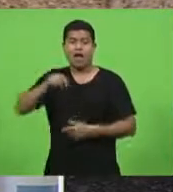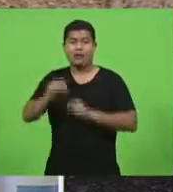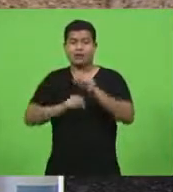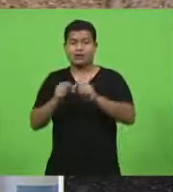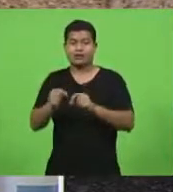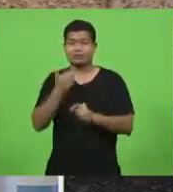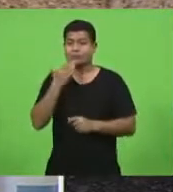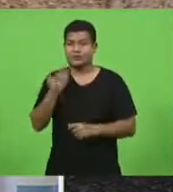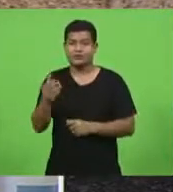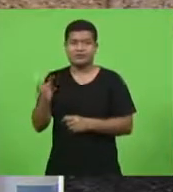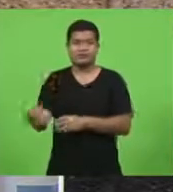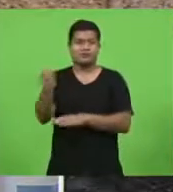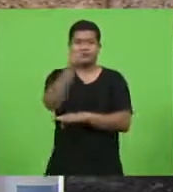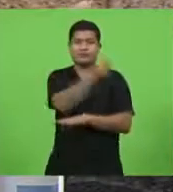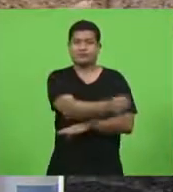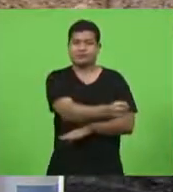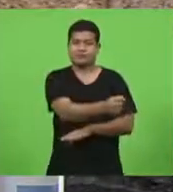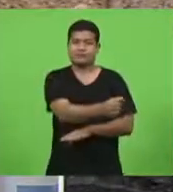movimentação,